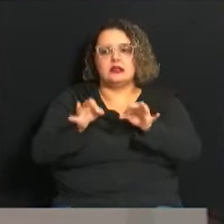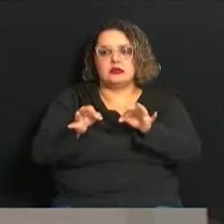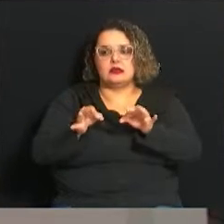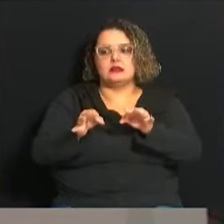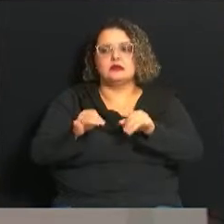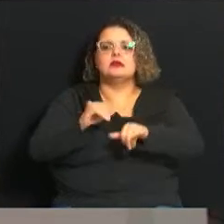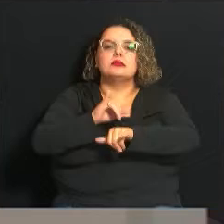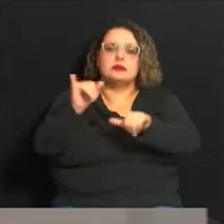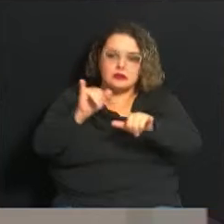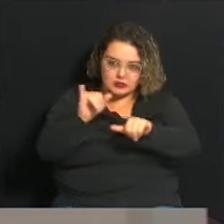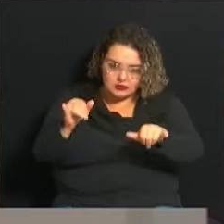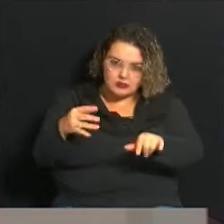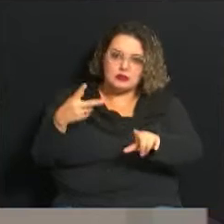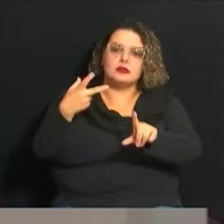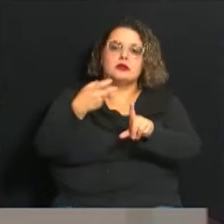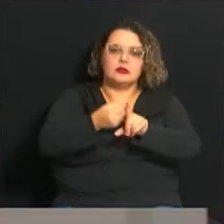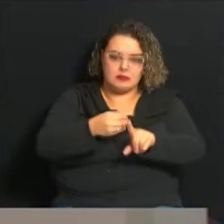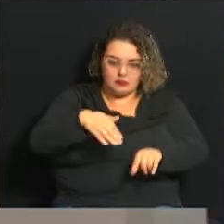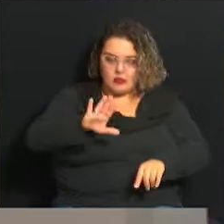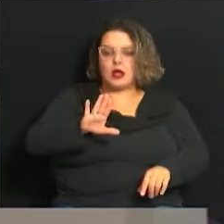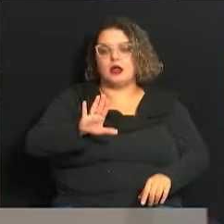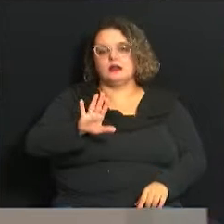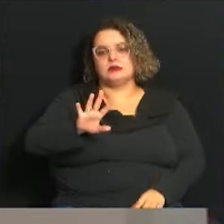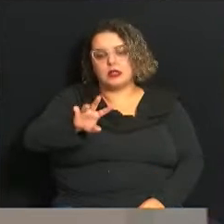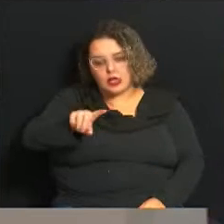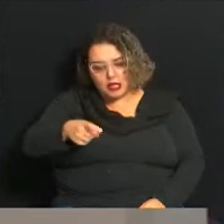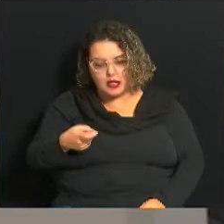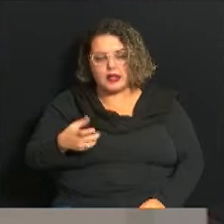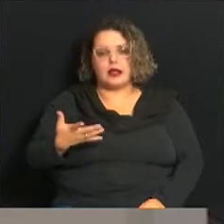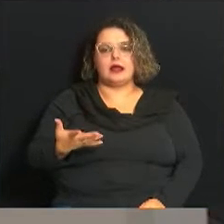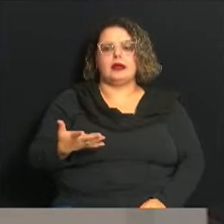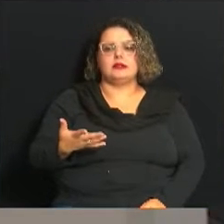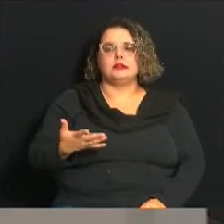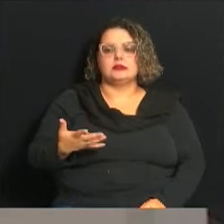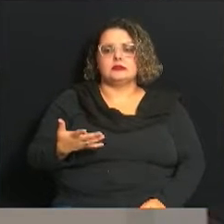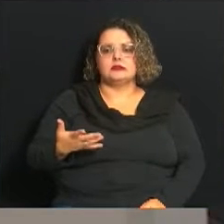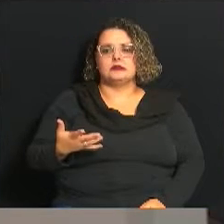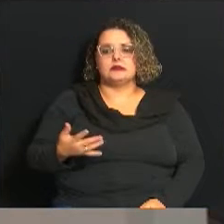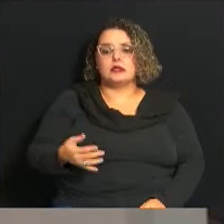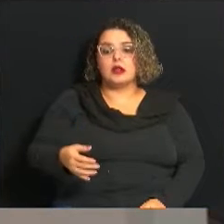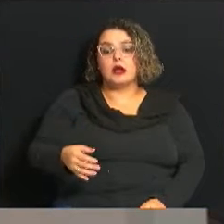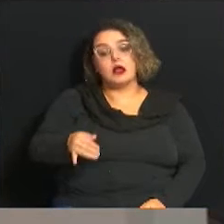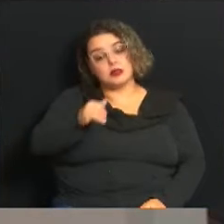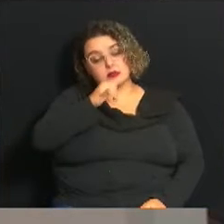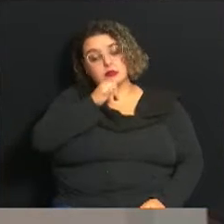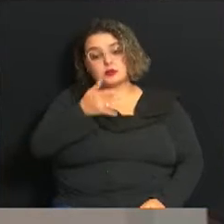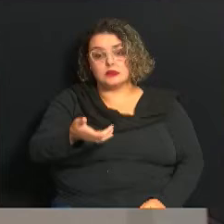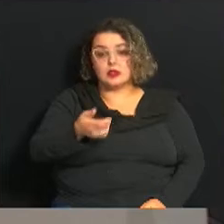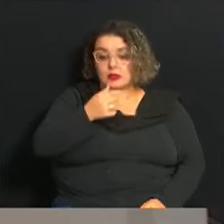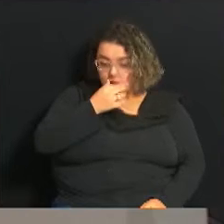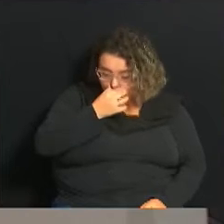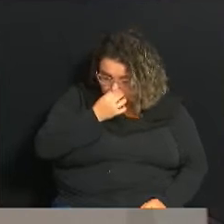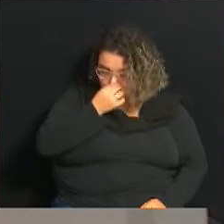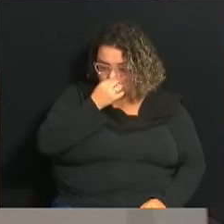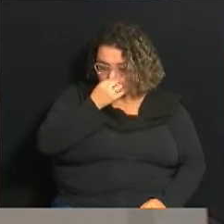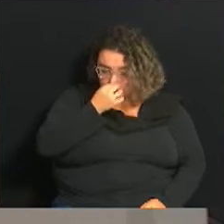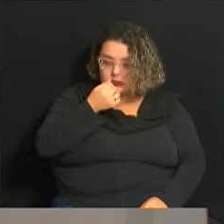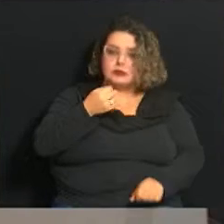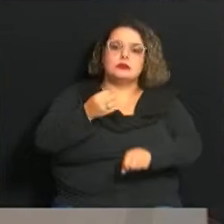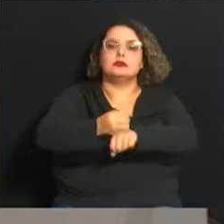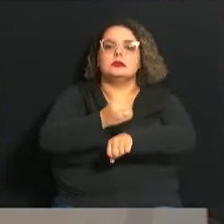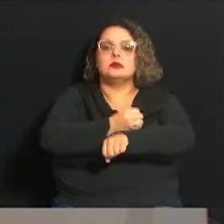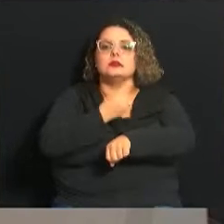a criança recebe mais uma dose. Também, não é? A exemplo da gripe, a vacinação contra o sarampo também está baixa,